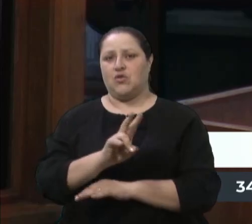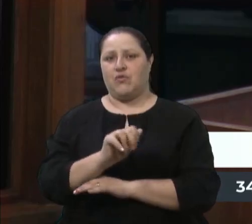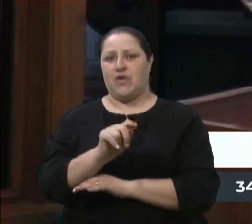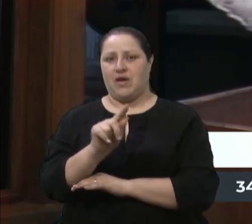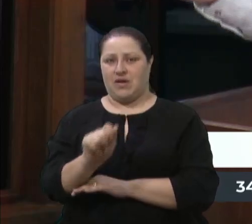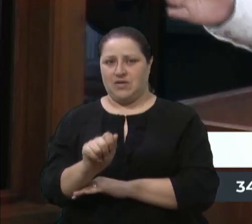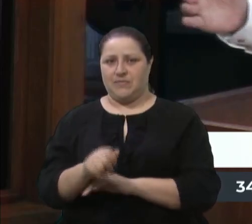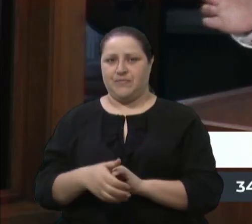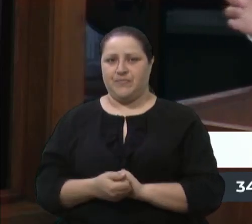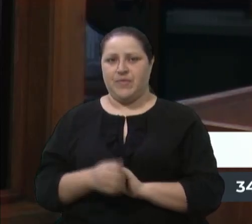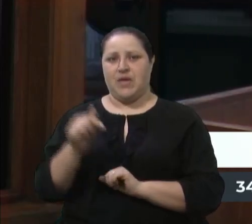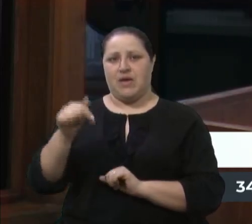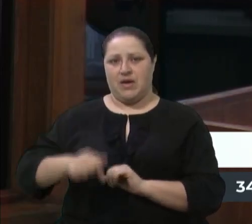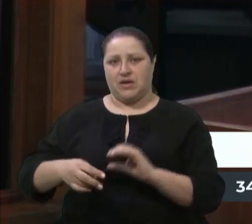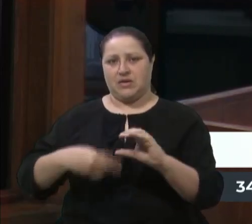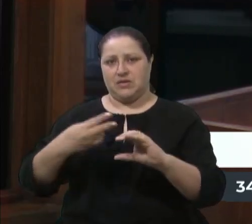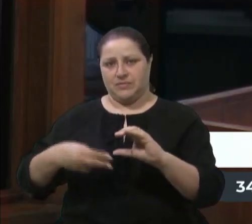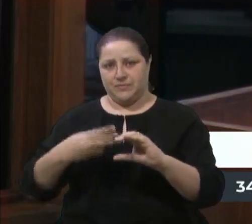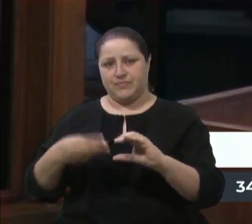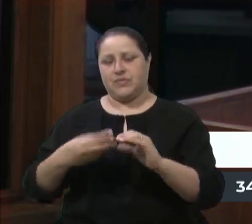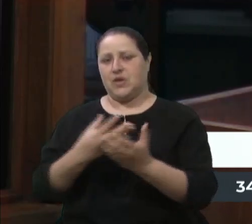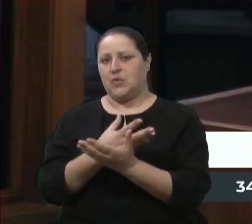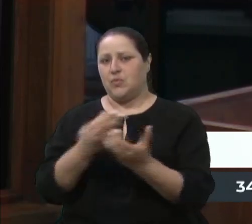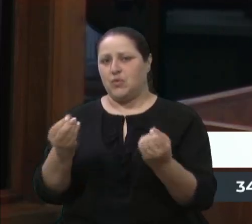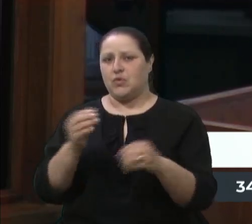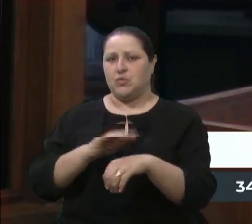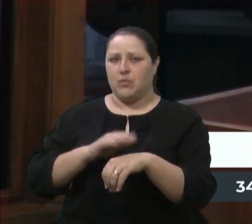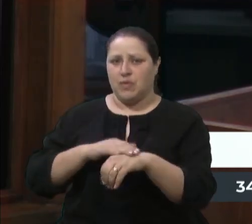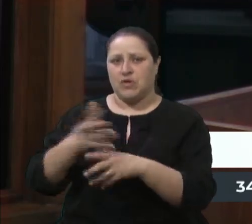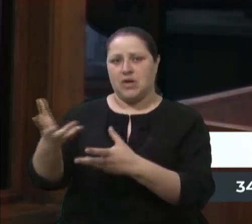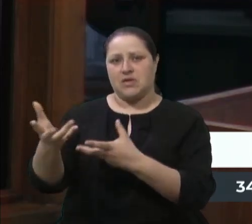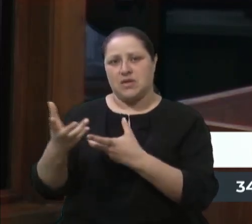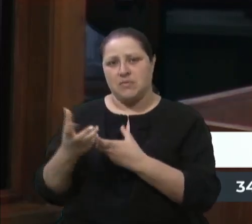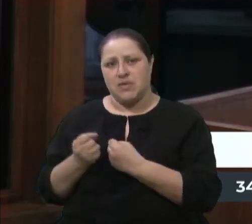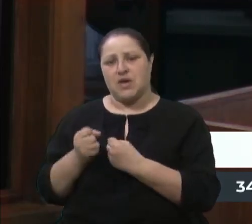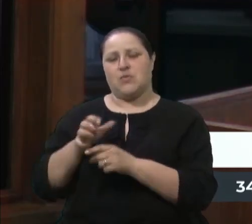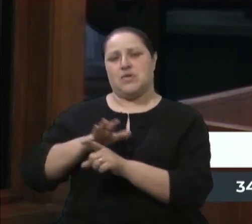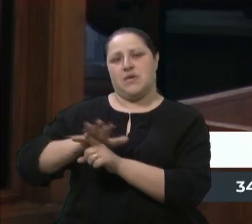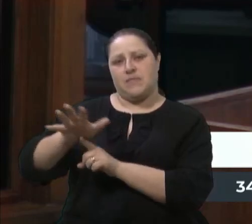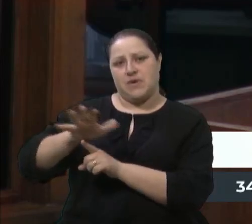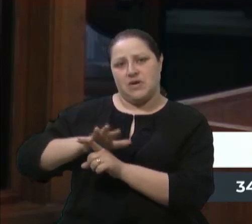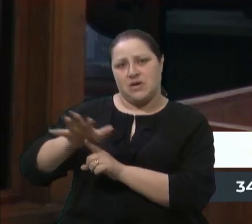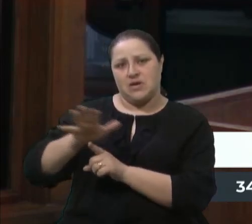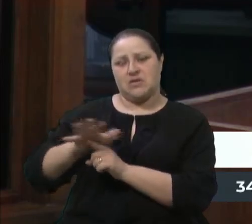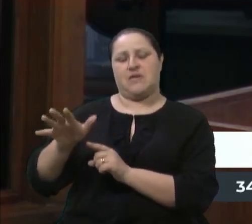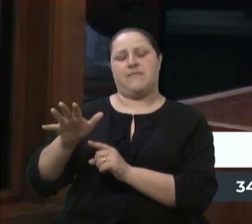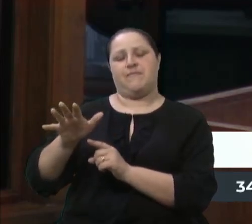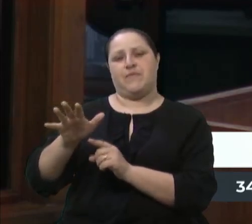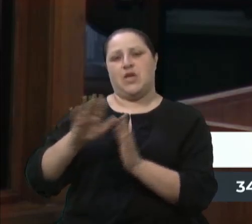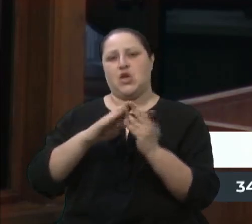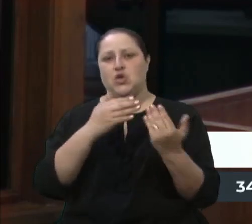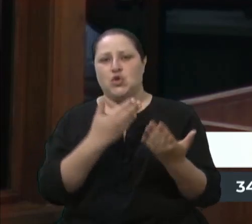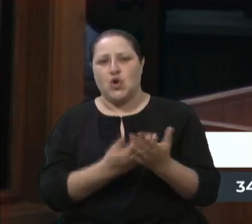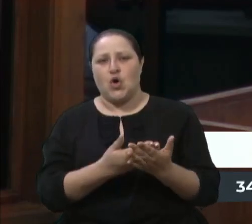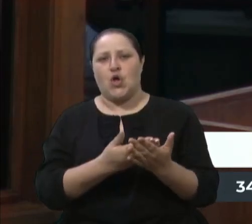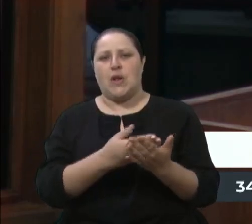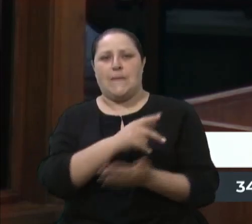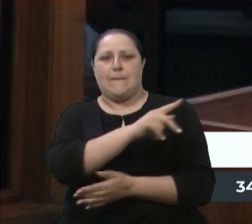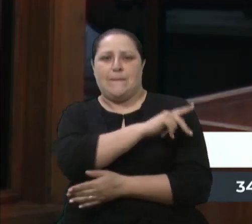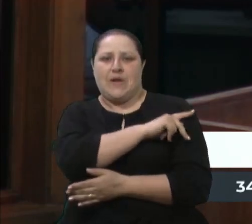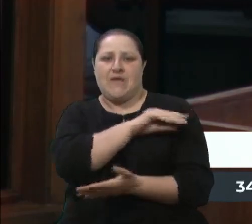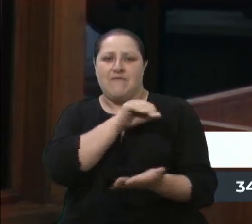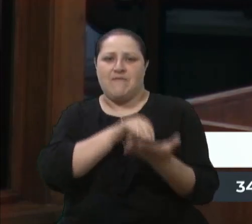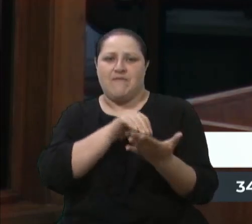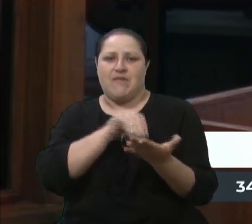casa, em muitos momentos, recebemos essas demandas, a falta de vaga na pré-escola, que